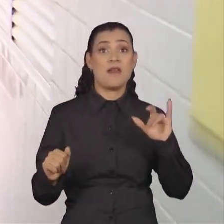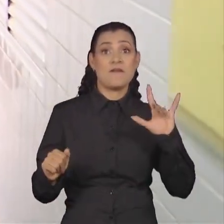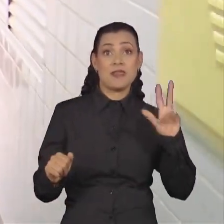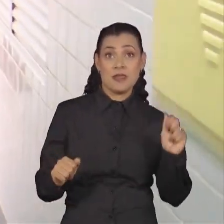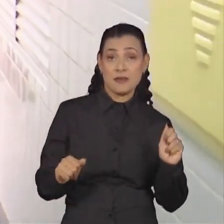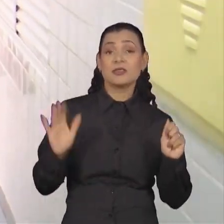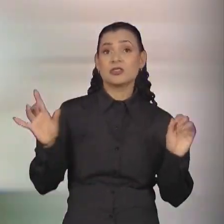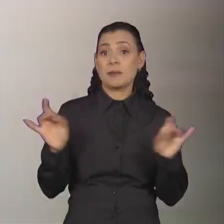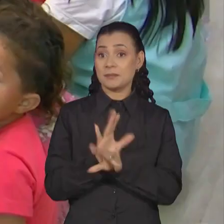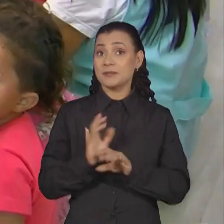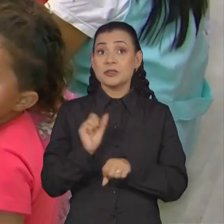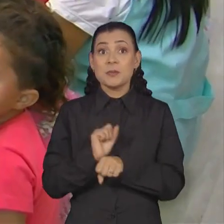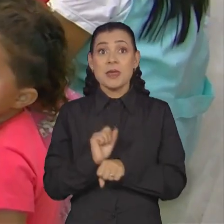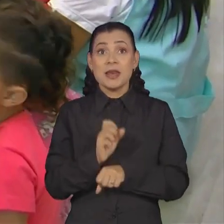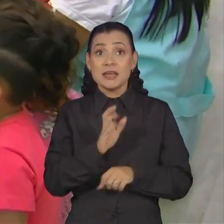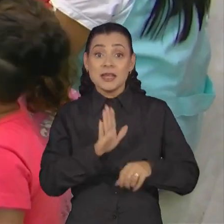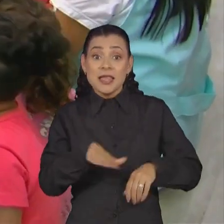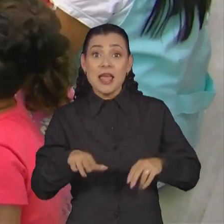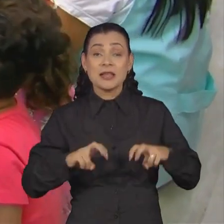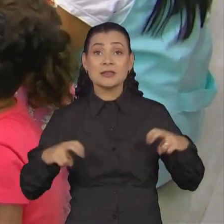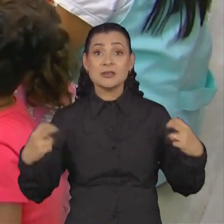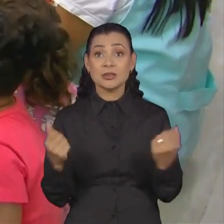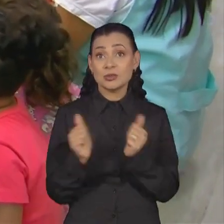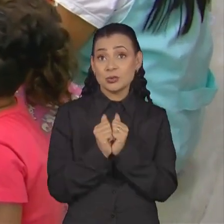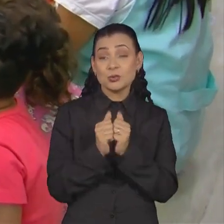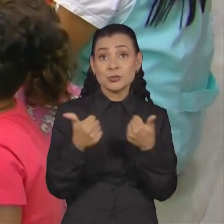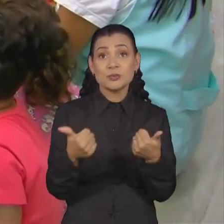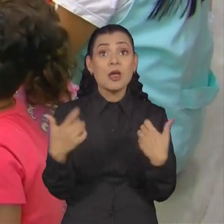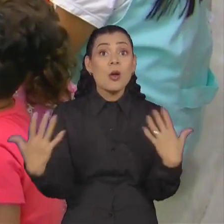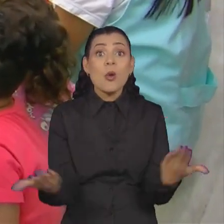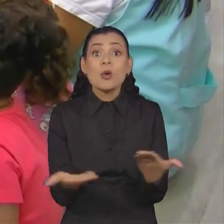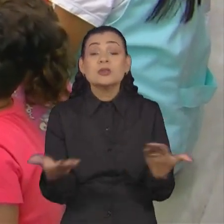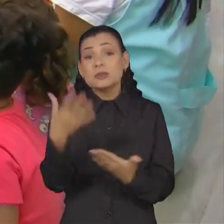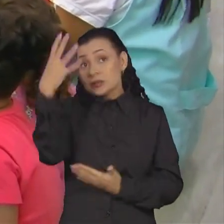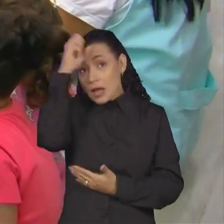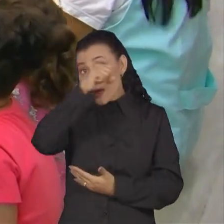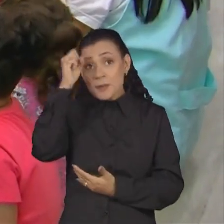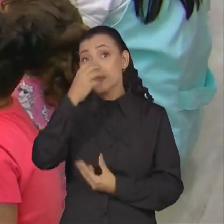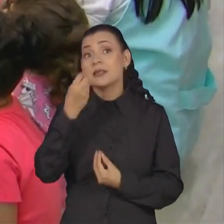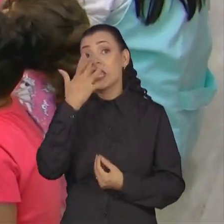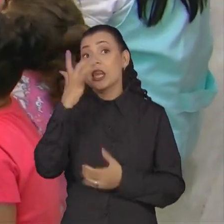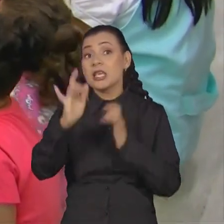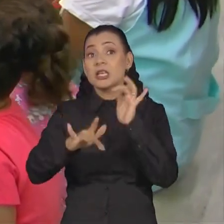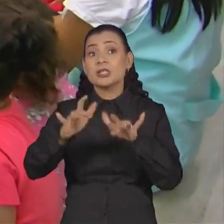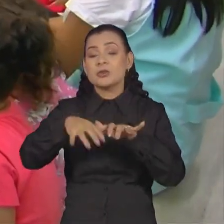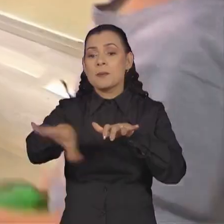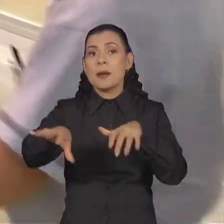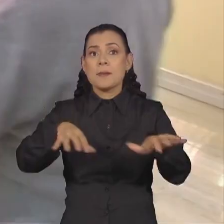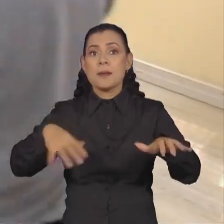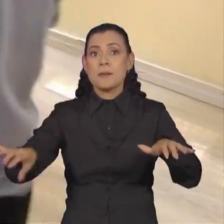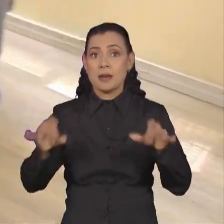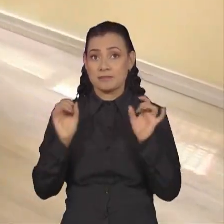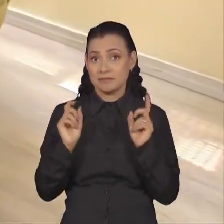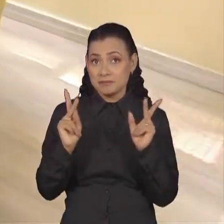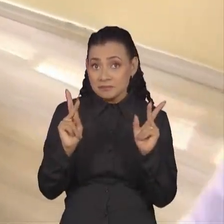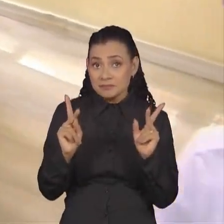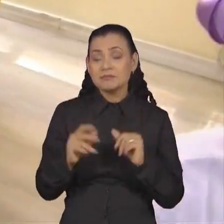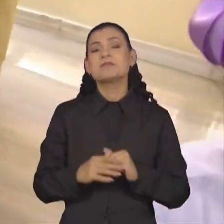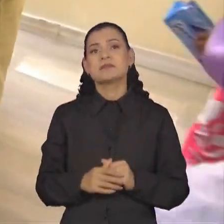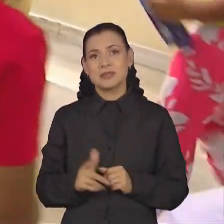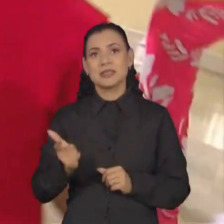esperando com as crianças. Oi, turminha! Hoje nós vamos aprender a separar o lixo, cada um na sua cor. Eu tive